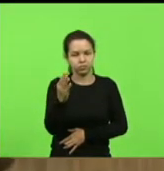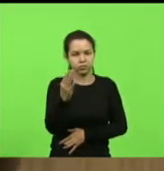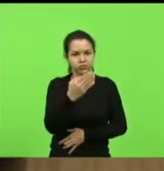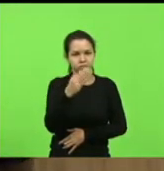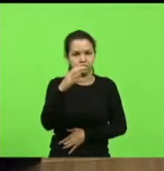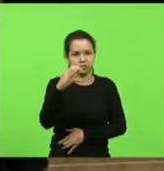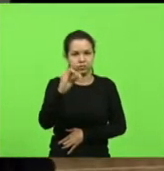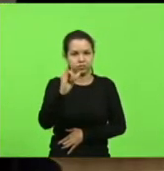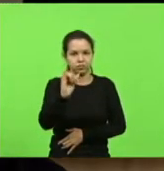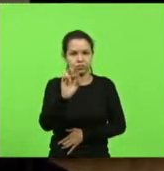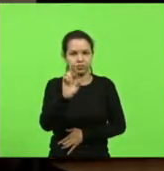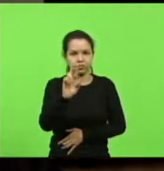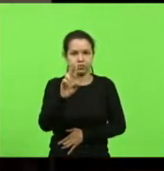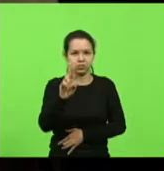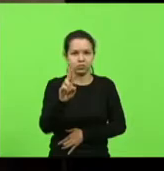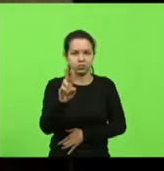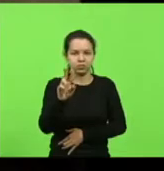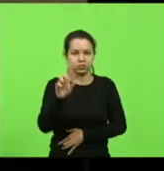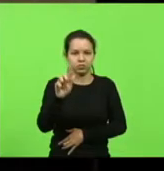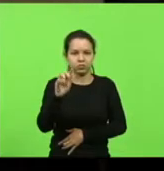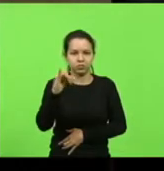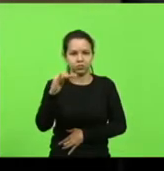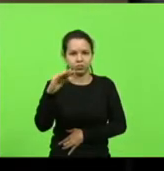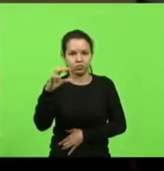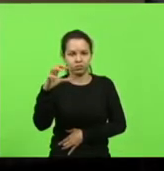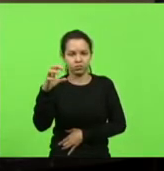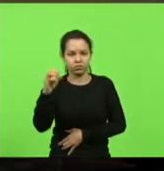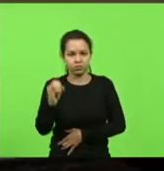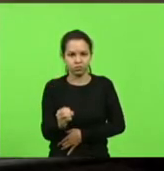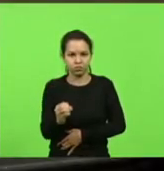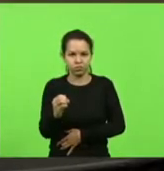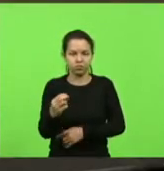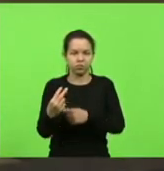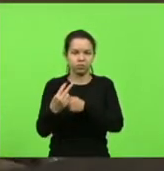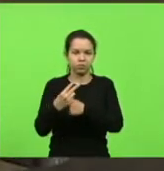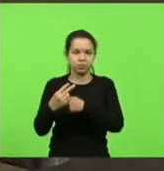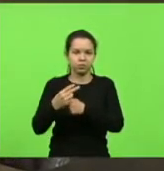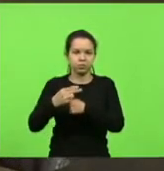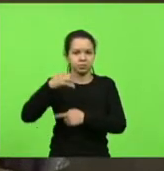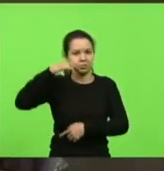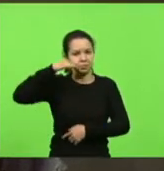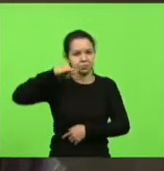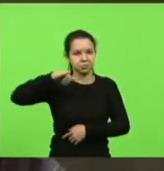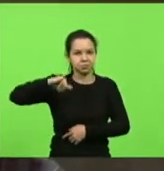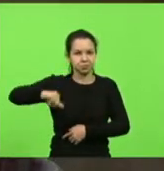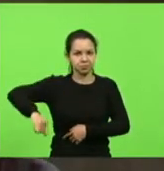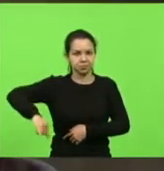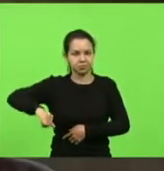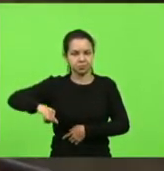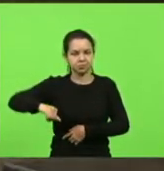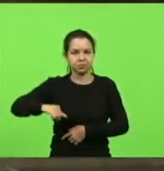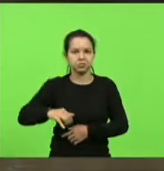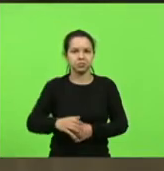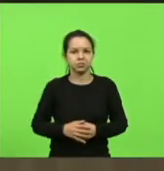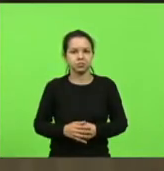É, barreira para repetir fluidos. Eu não sei isso aqui, o que, que